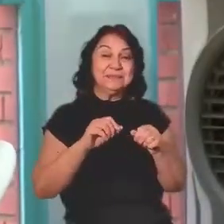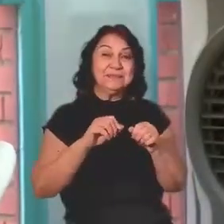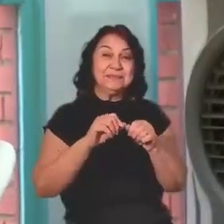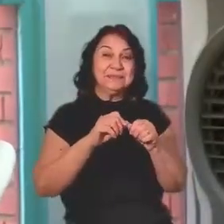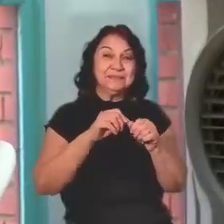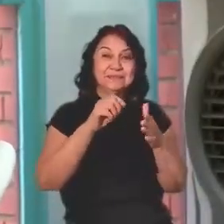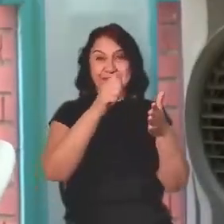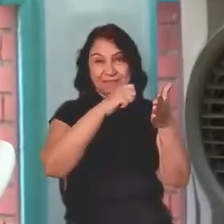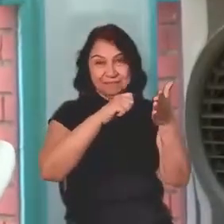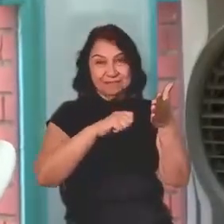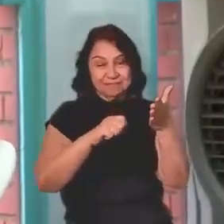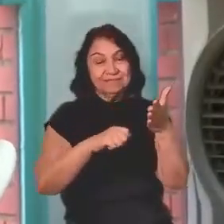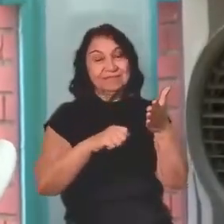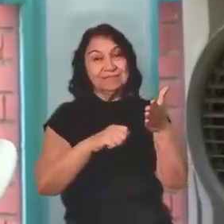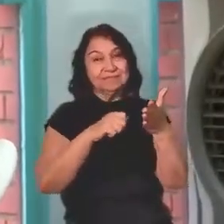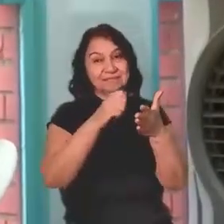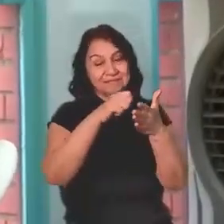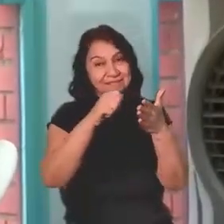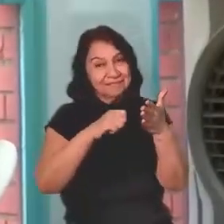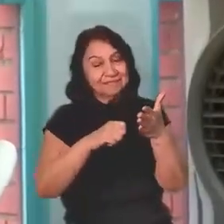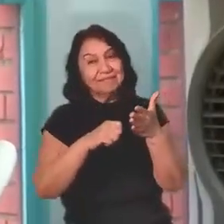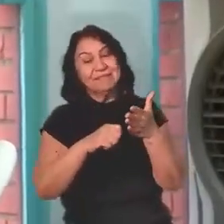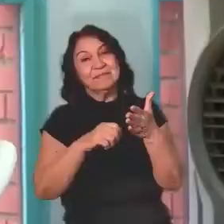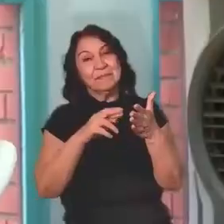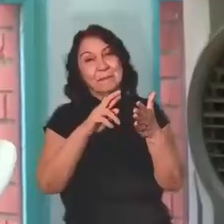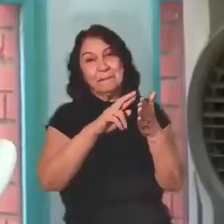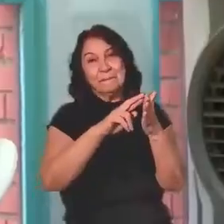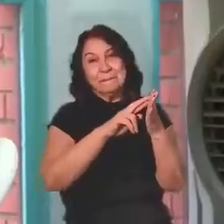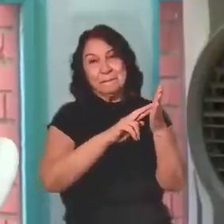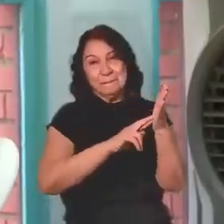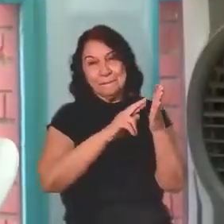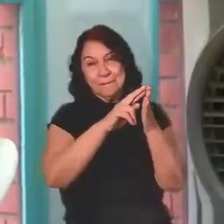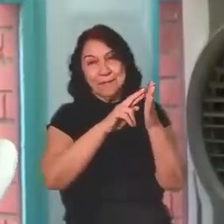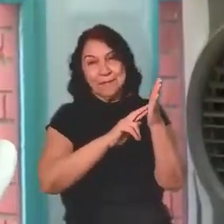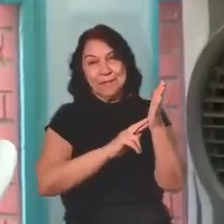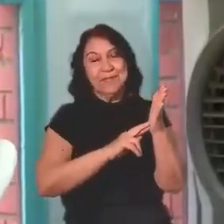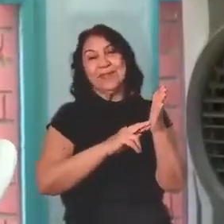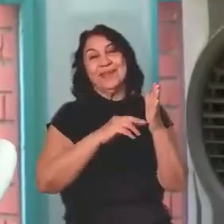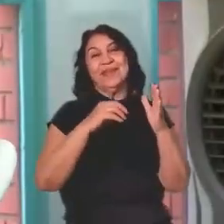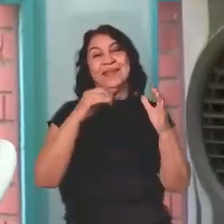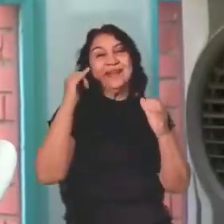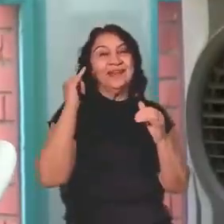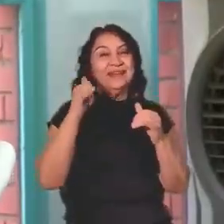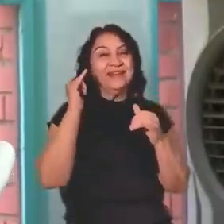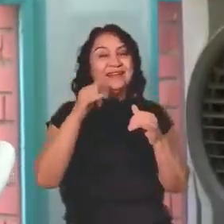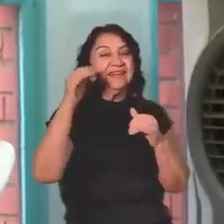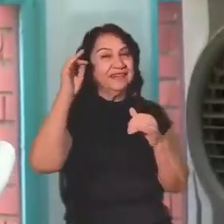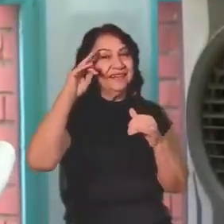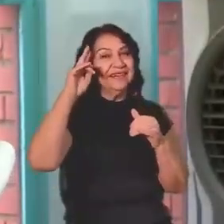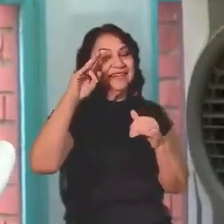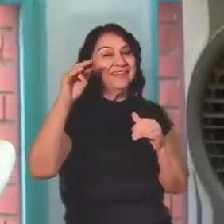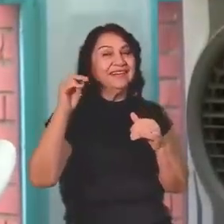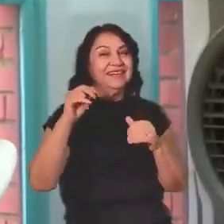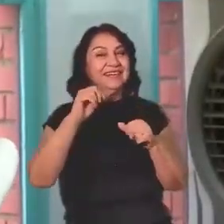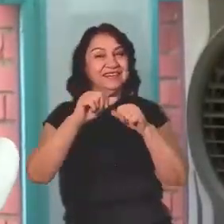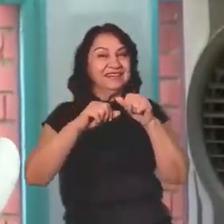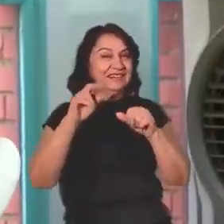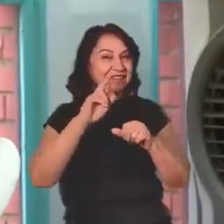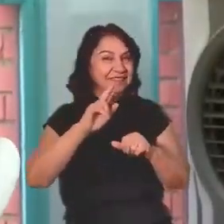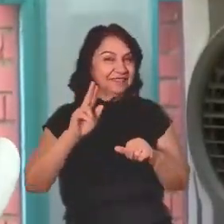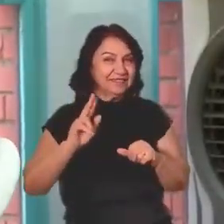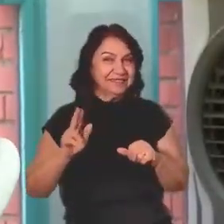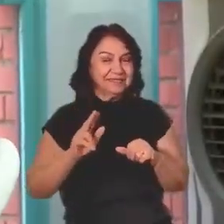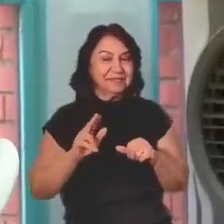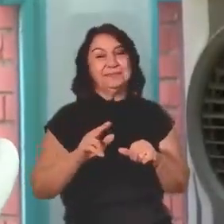história na redação, né? E aí eu mudei o nome dela, né? E fui contando a história toda. Eu